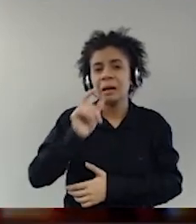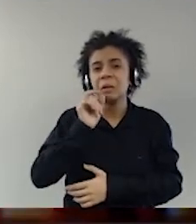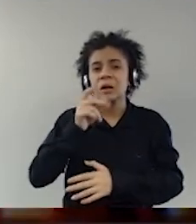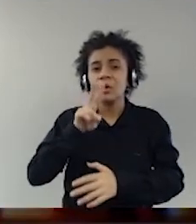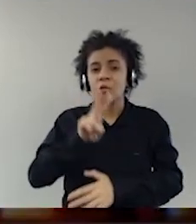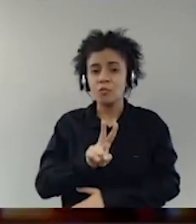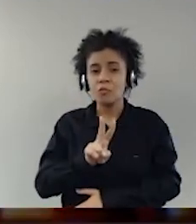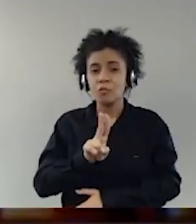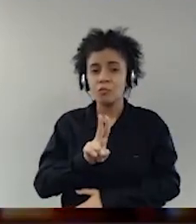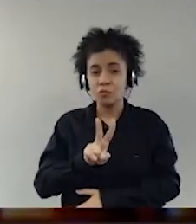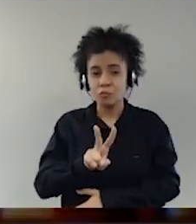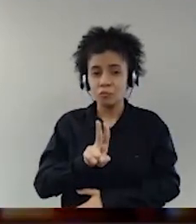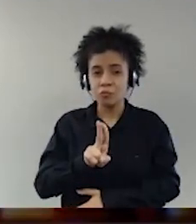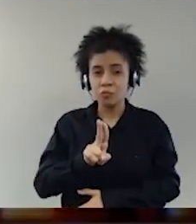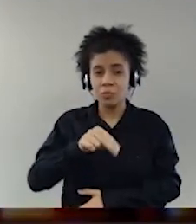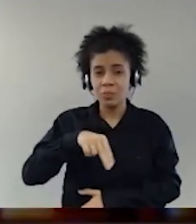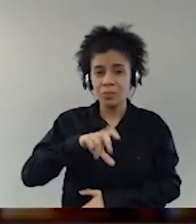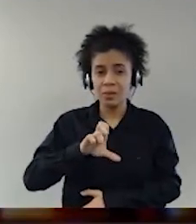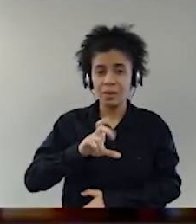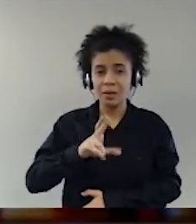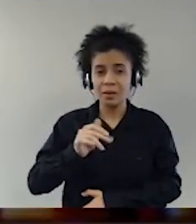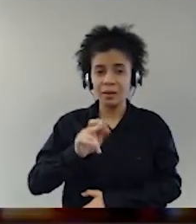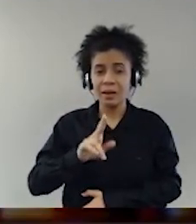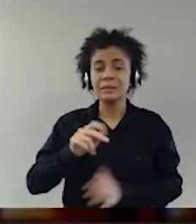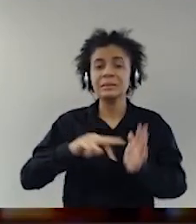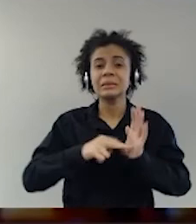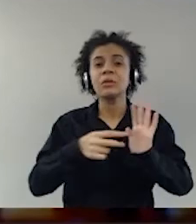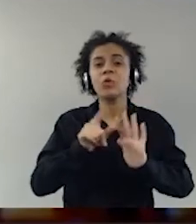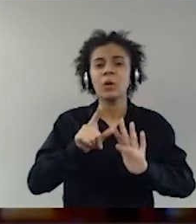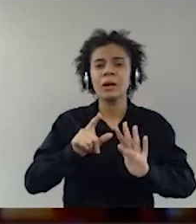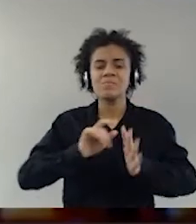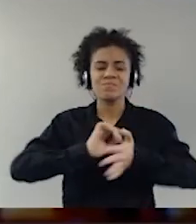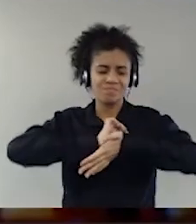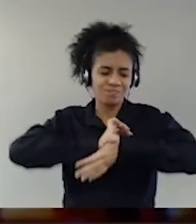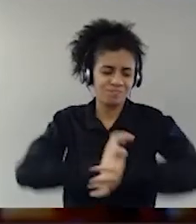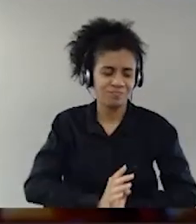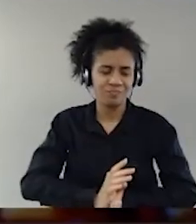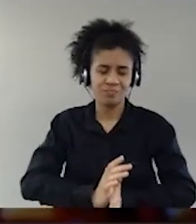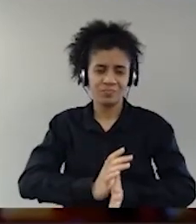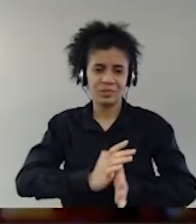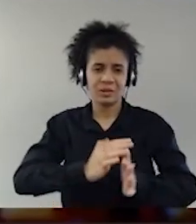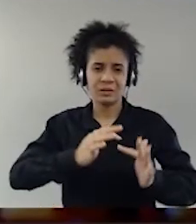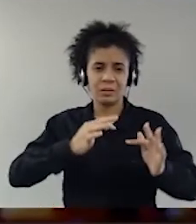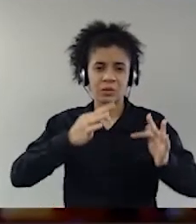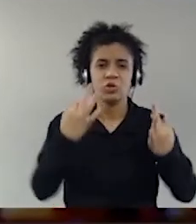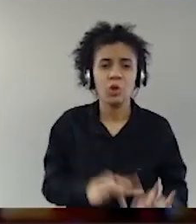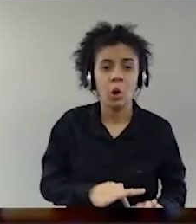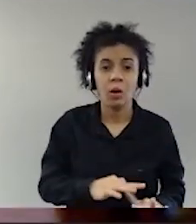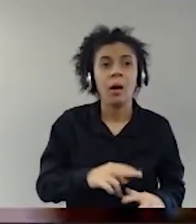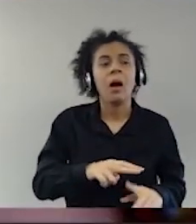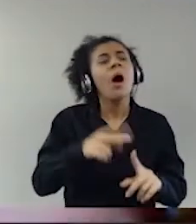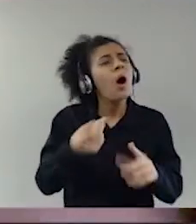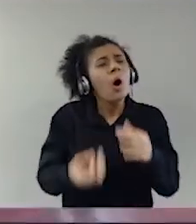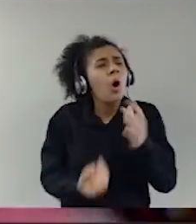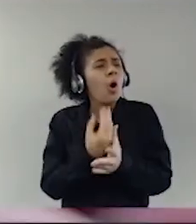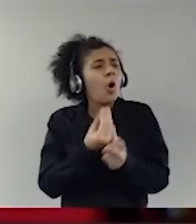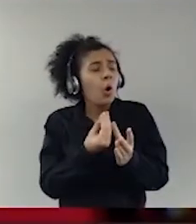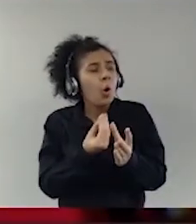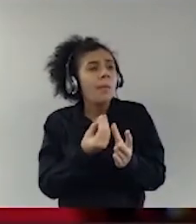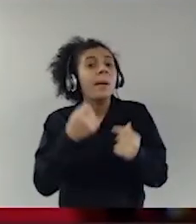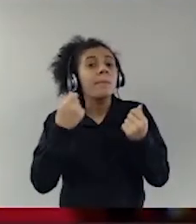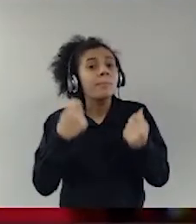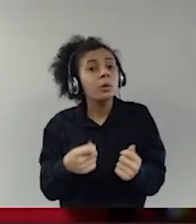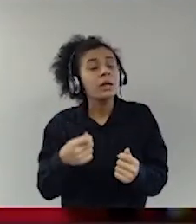ferir, que é machucar. E aí nós buscamos as causas destes processos. E é isso que o Estado